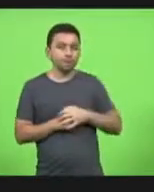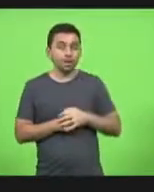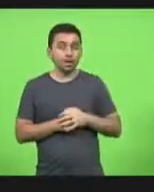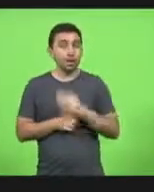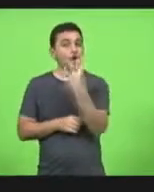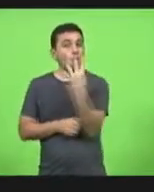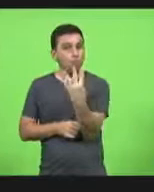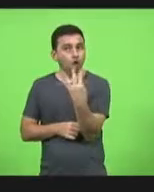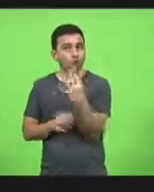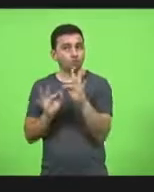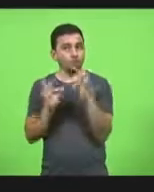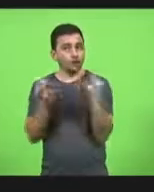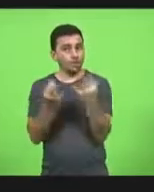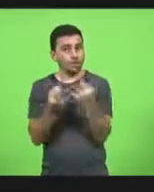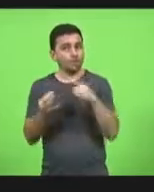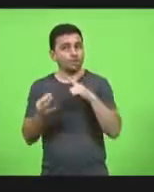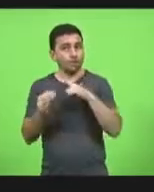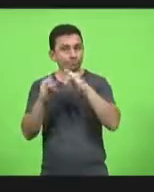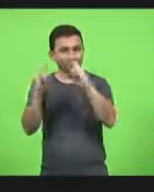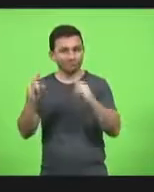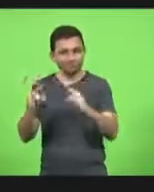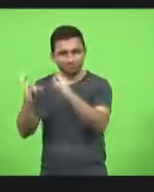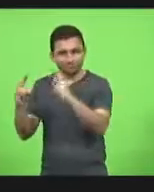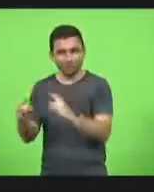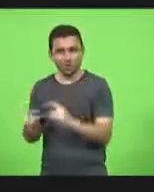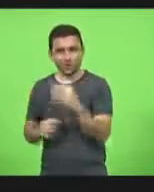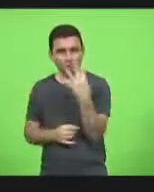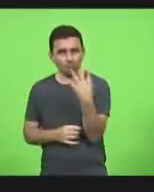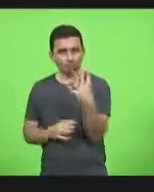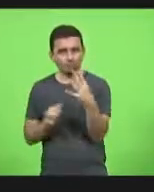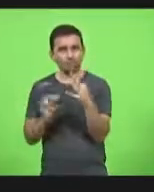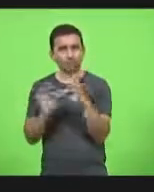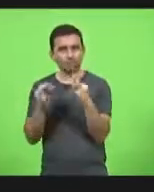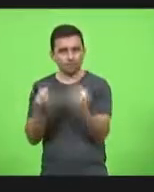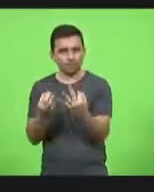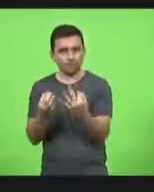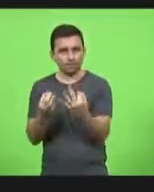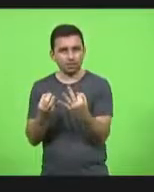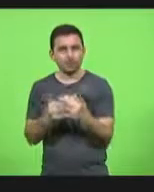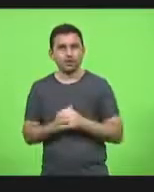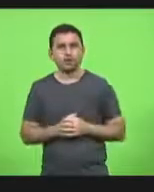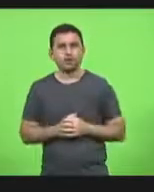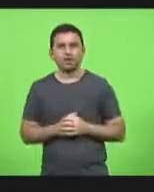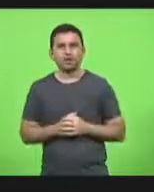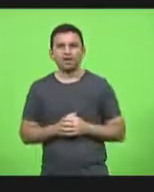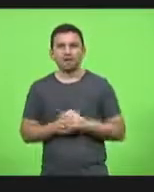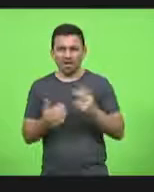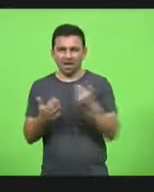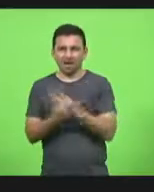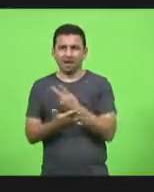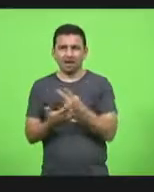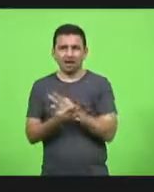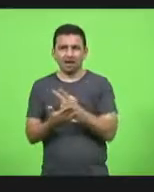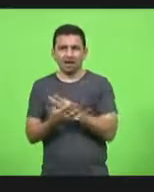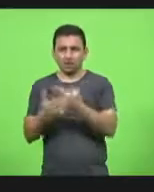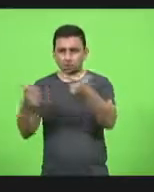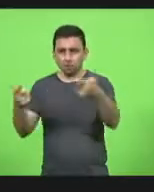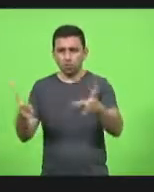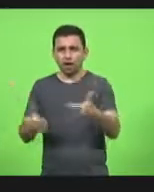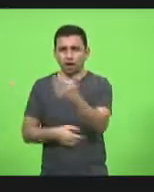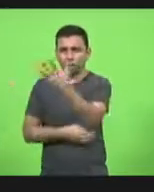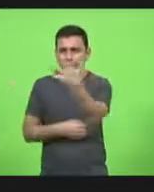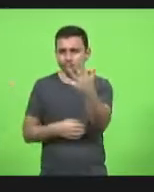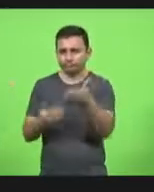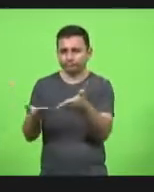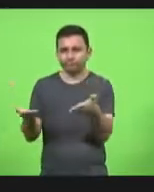famílias que têm barracos estão numa área de preservação, óbvio, isso é errado, não é? É obviamente que é errado, ninguém